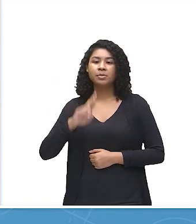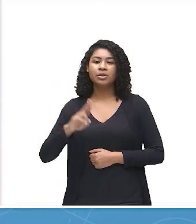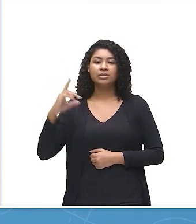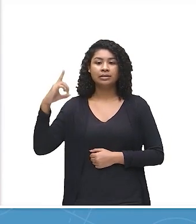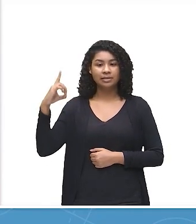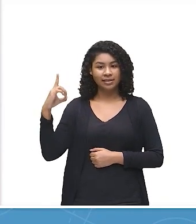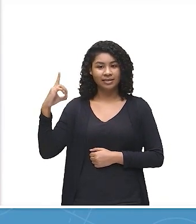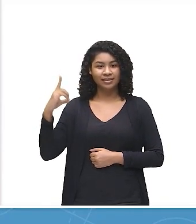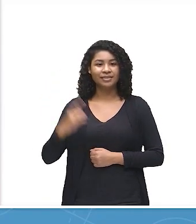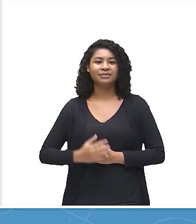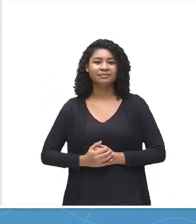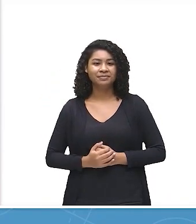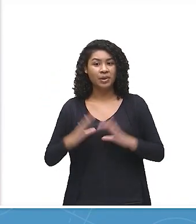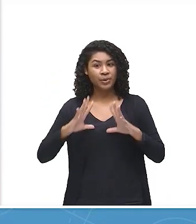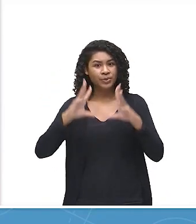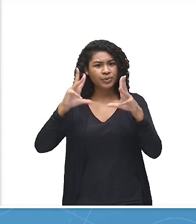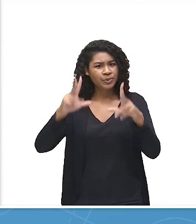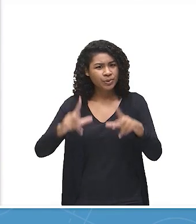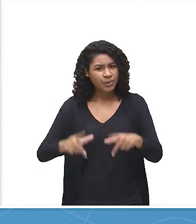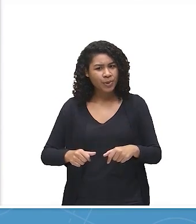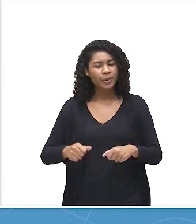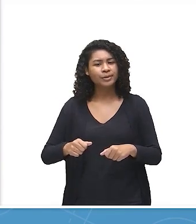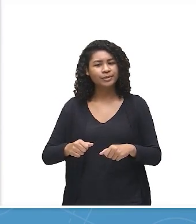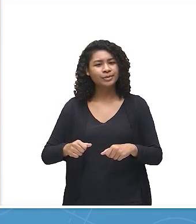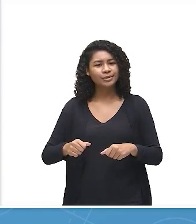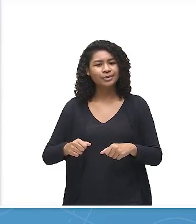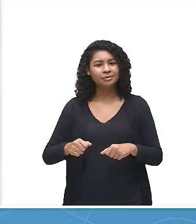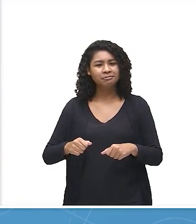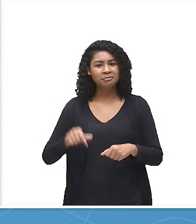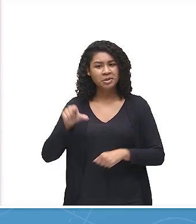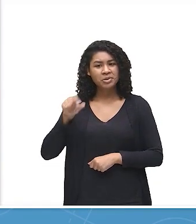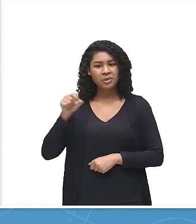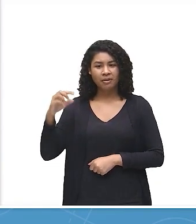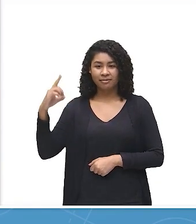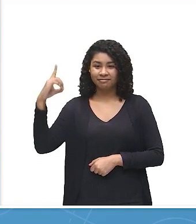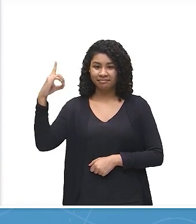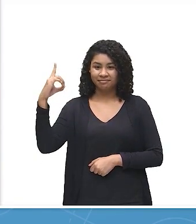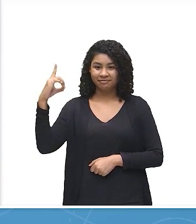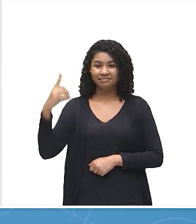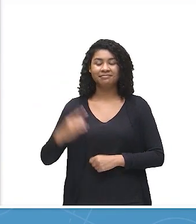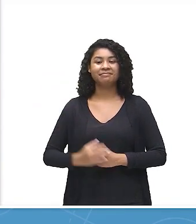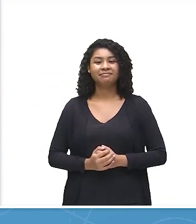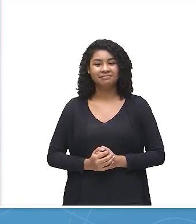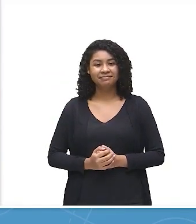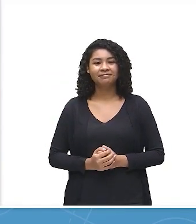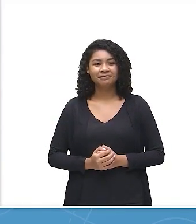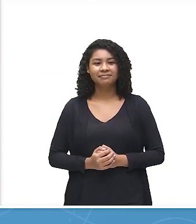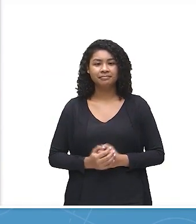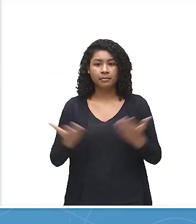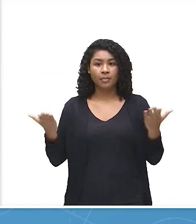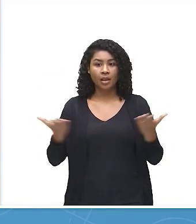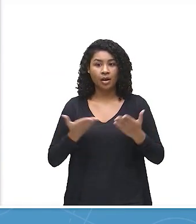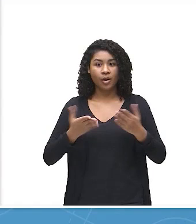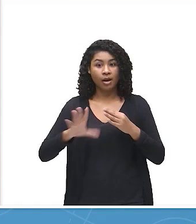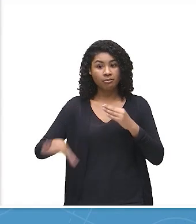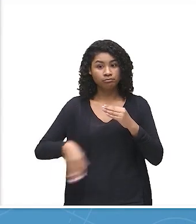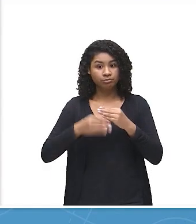Kevin disse que é a letra D também. Lembrando que essa questão é sobre